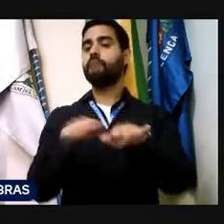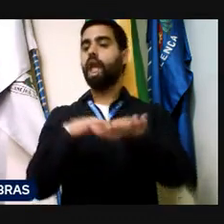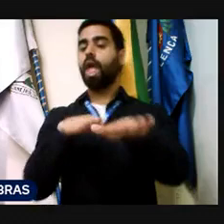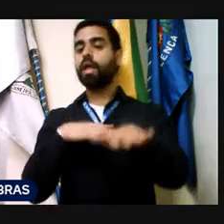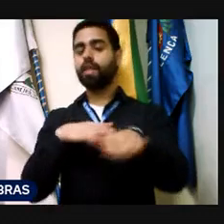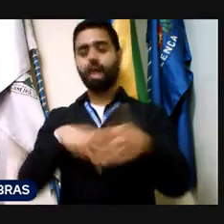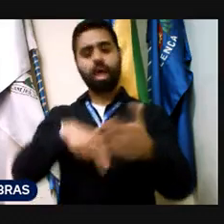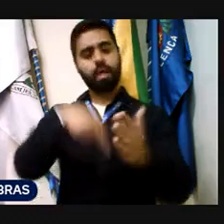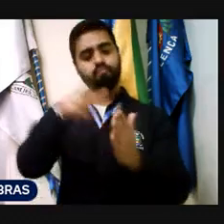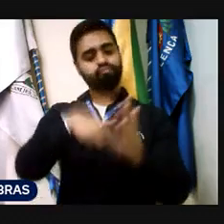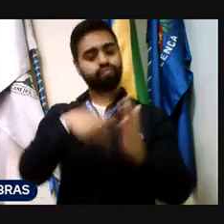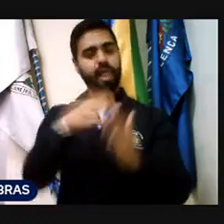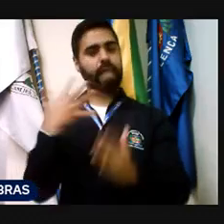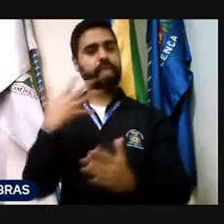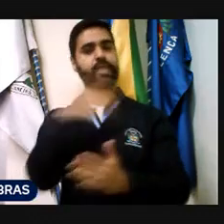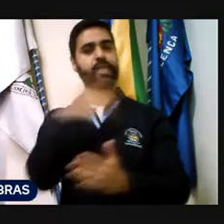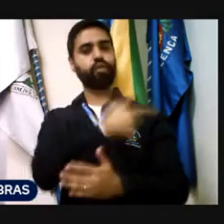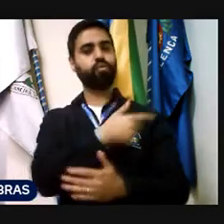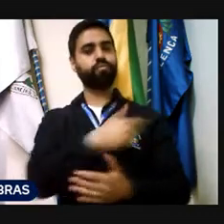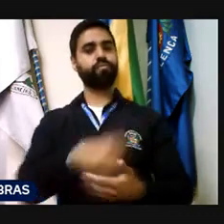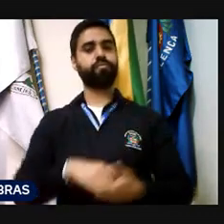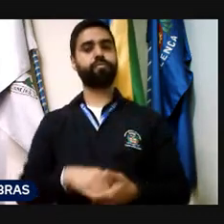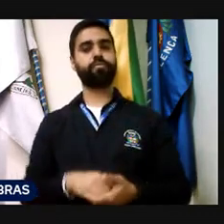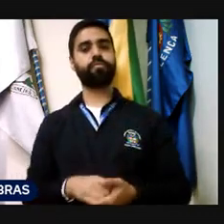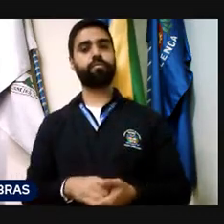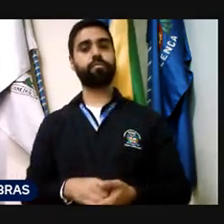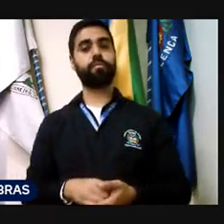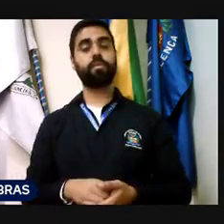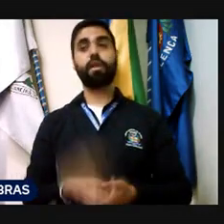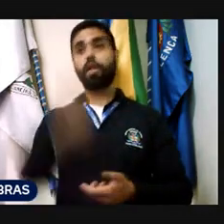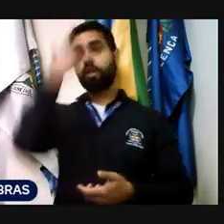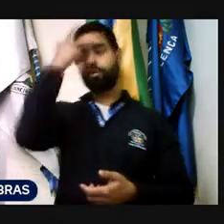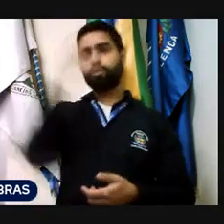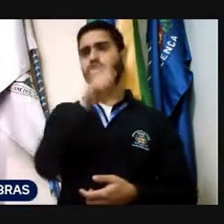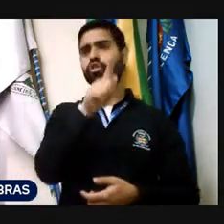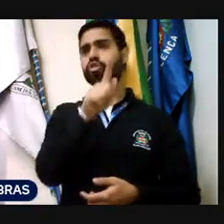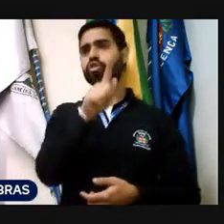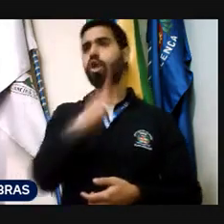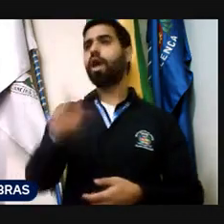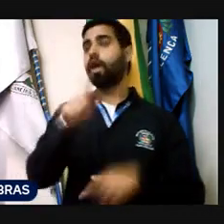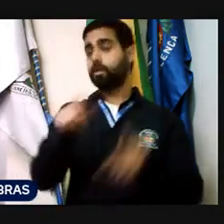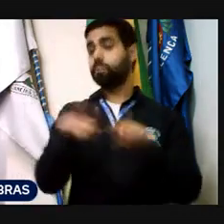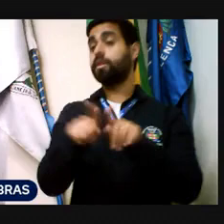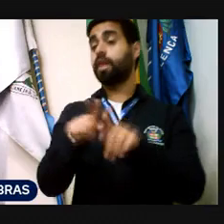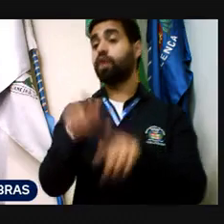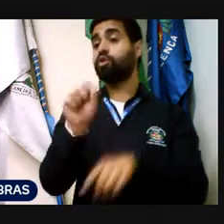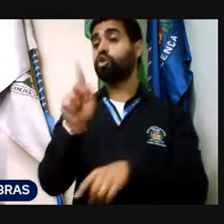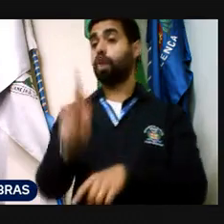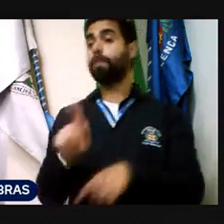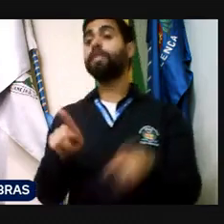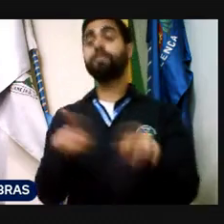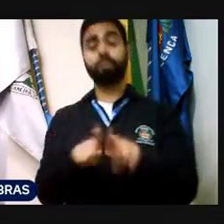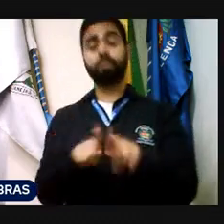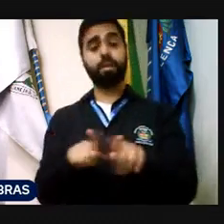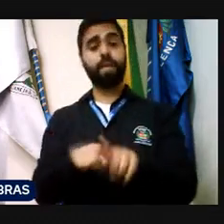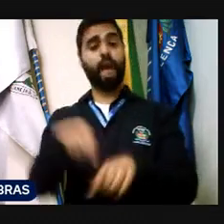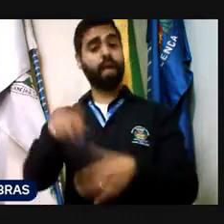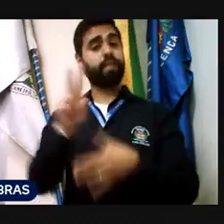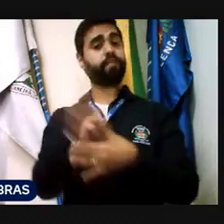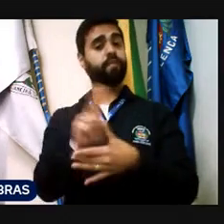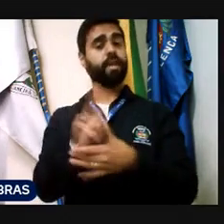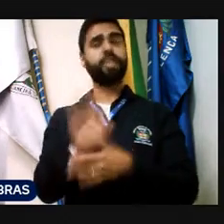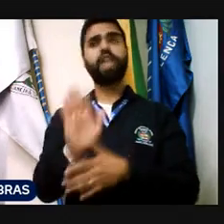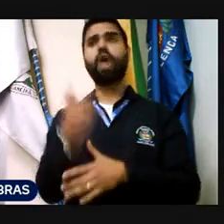é lindo. O time de Goiás implantou, os shoppings de Goiás implantaram também. Aqui em Valença, nós